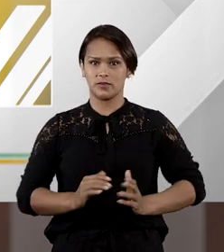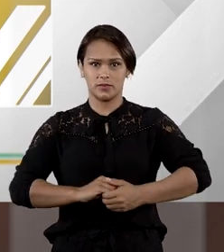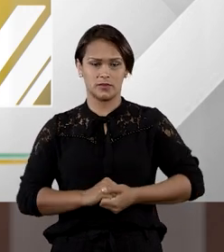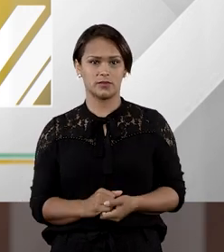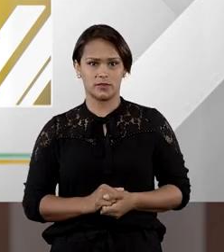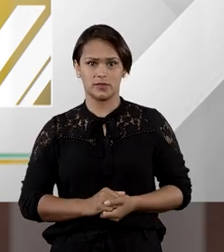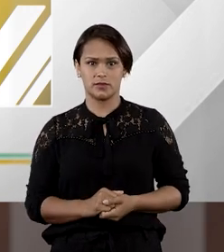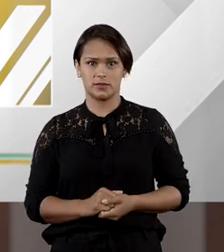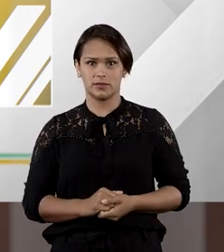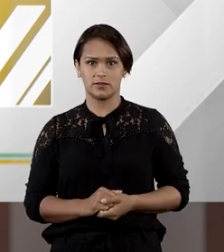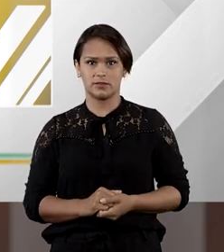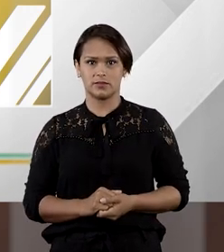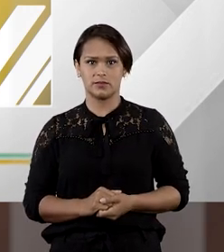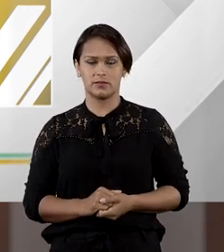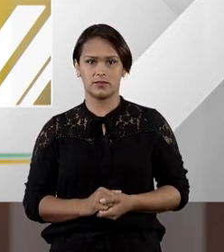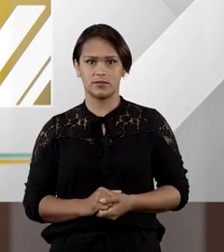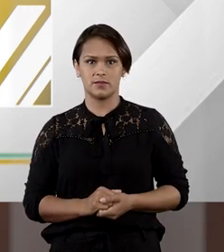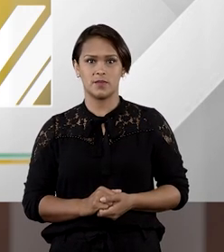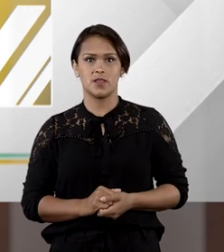nascer?